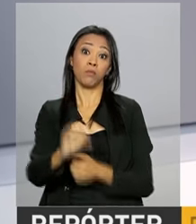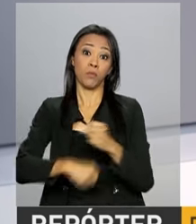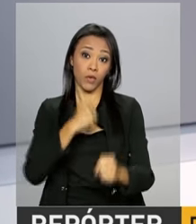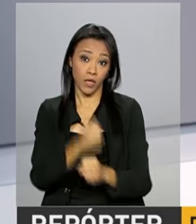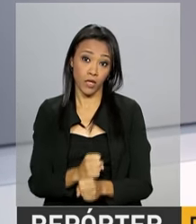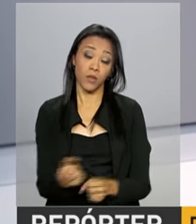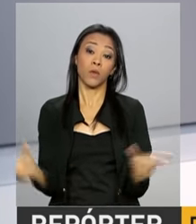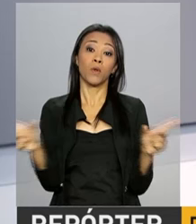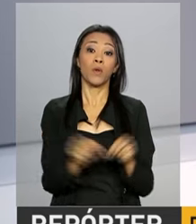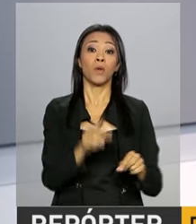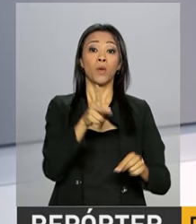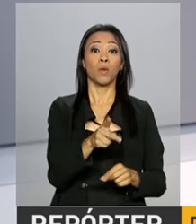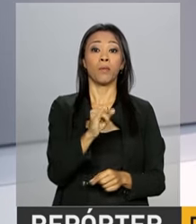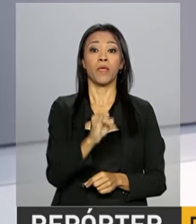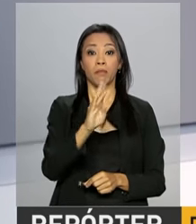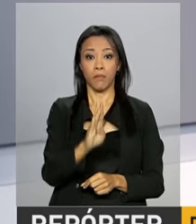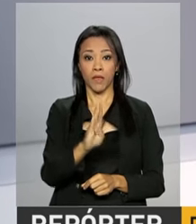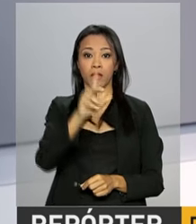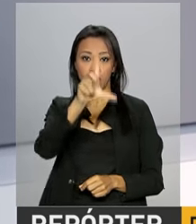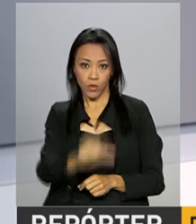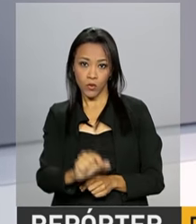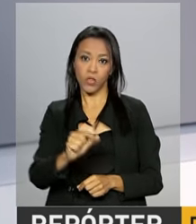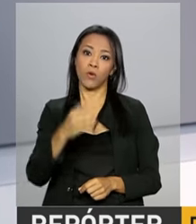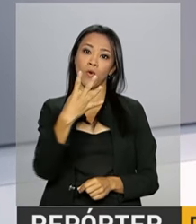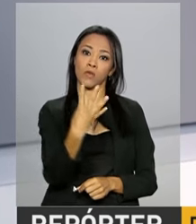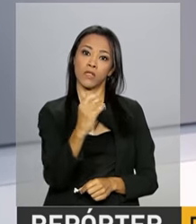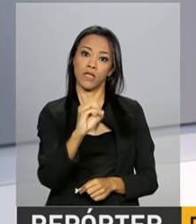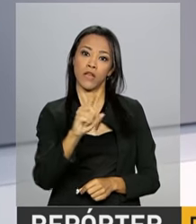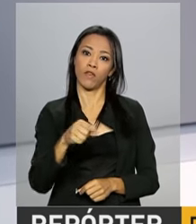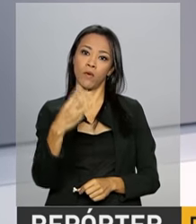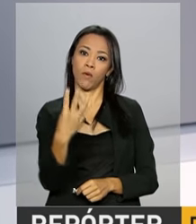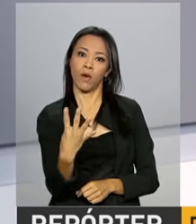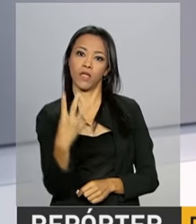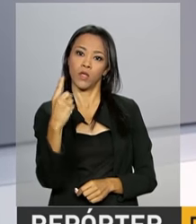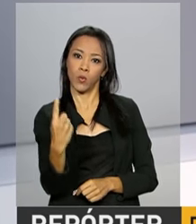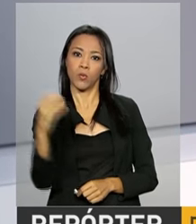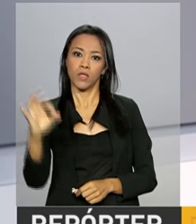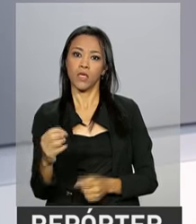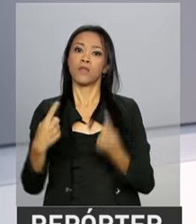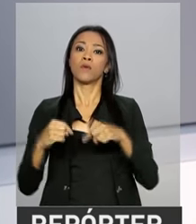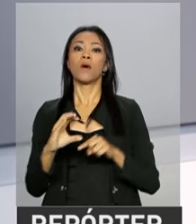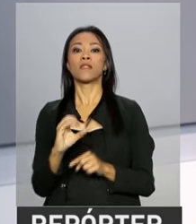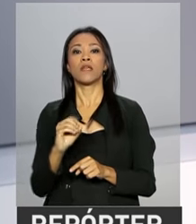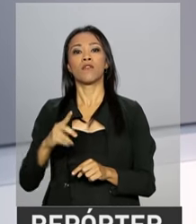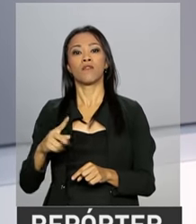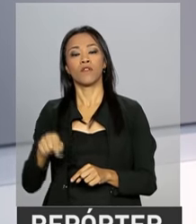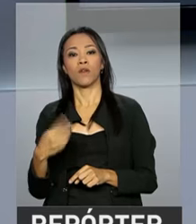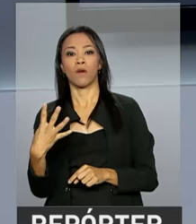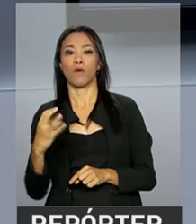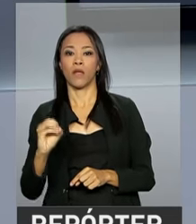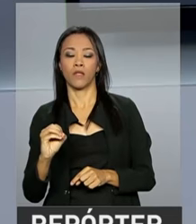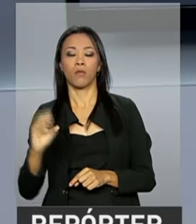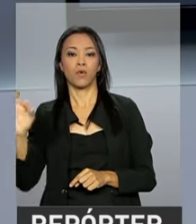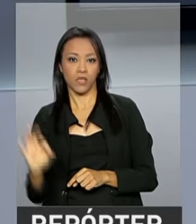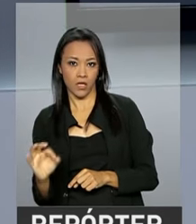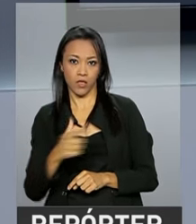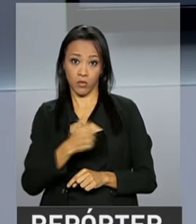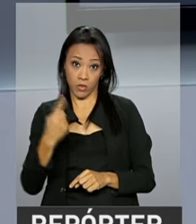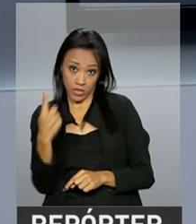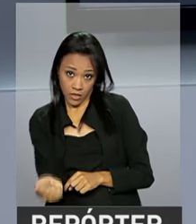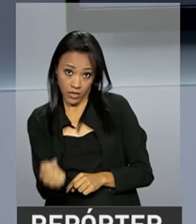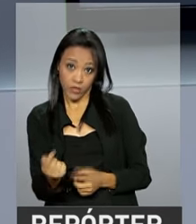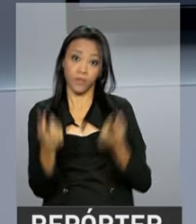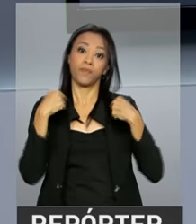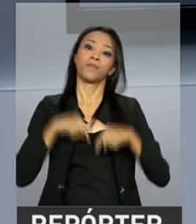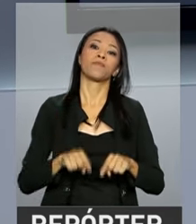pib foi reduzida de 0,41 por cento para 0,40 por cento em 2017 e olha com a decisão